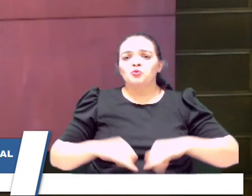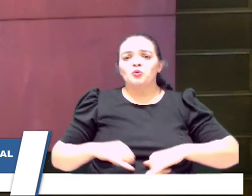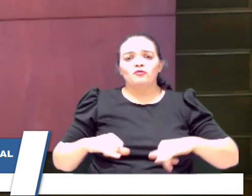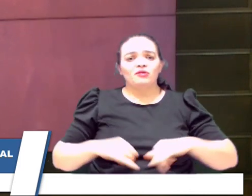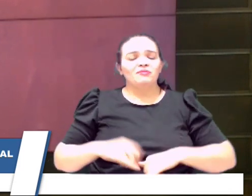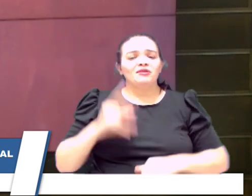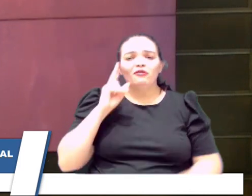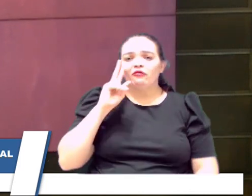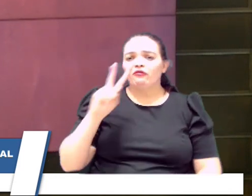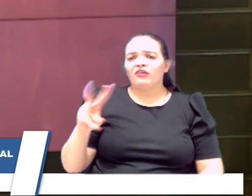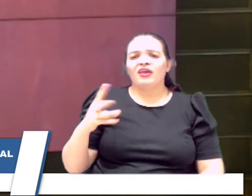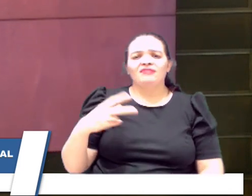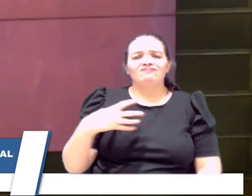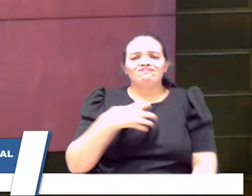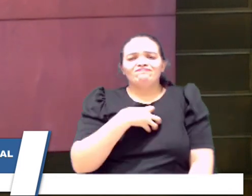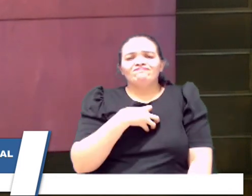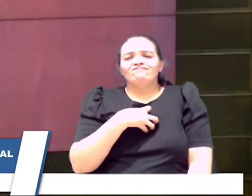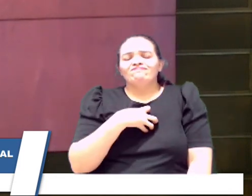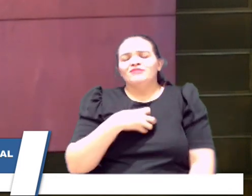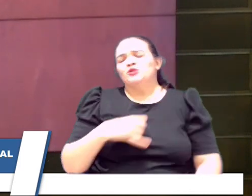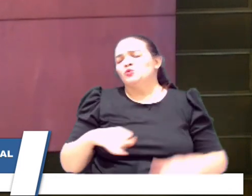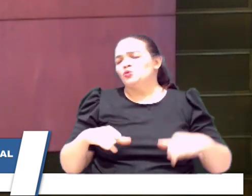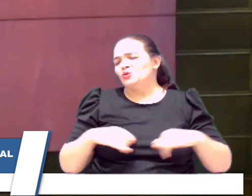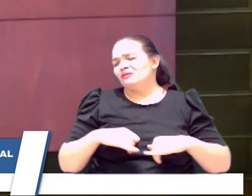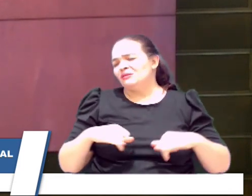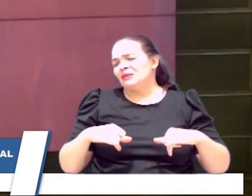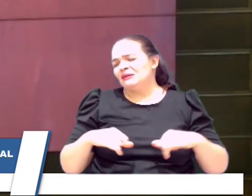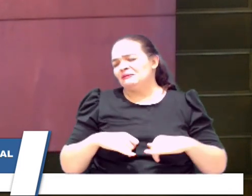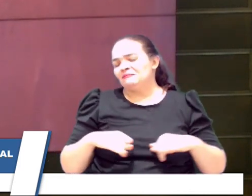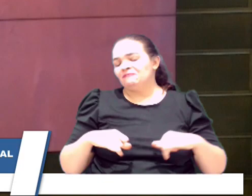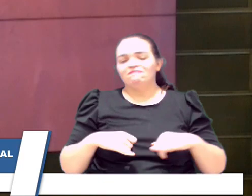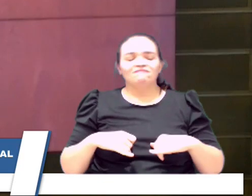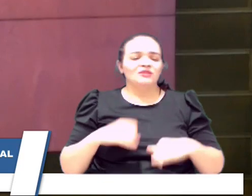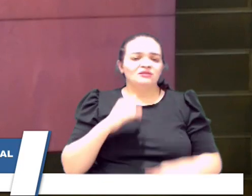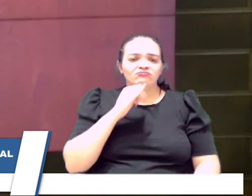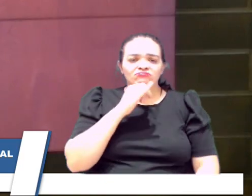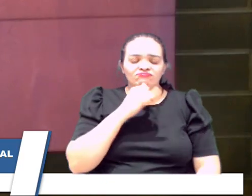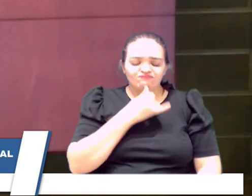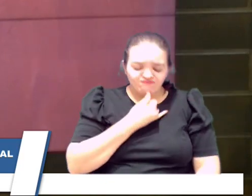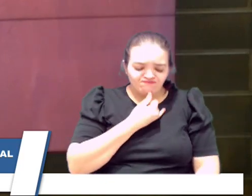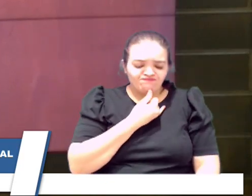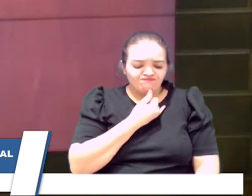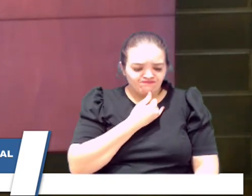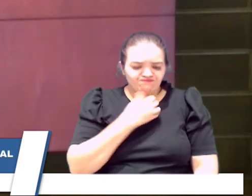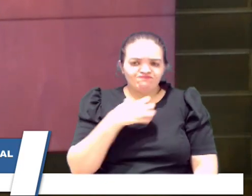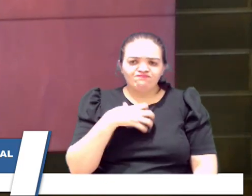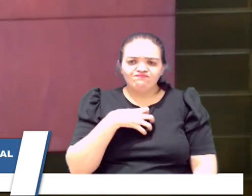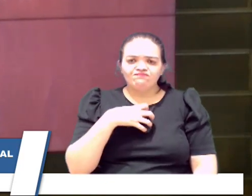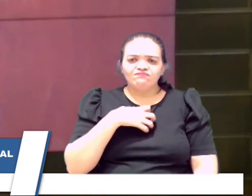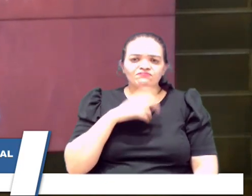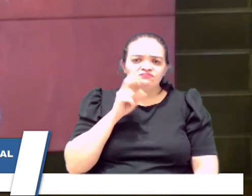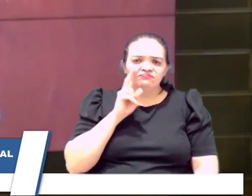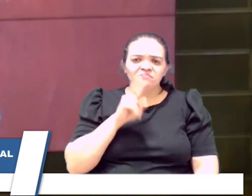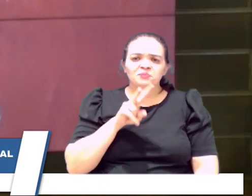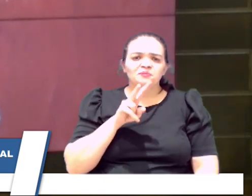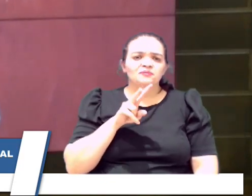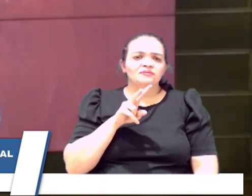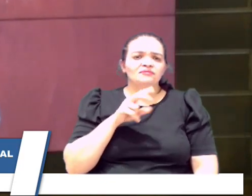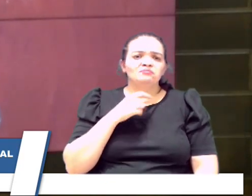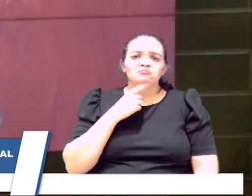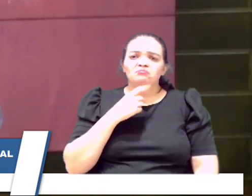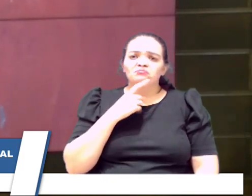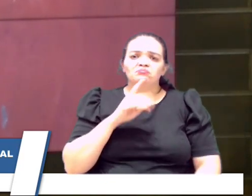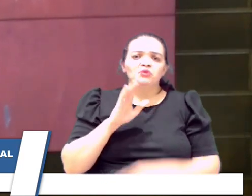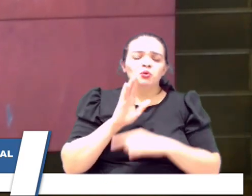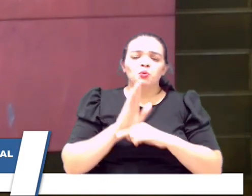vendo e aquilo parte do coração de uma mãe. É muito triste, gente, é muito triste de ver e não poder fazer nada.